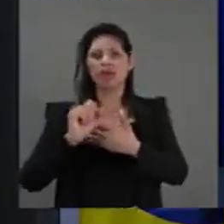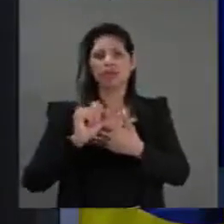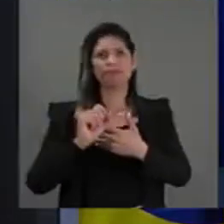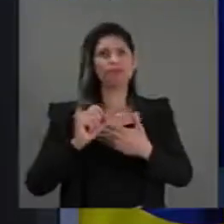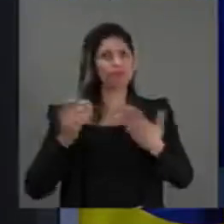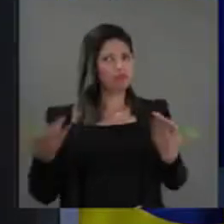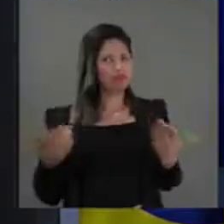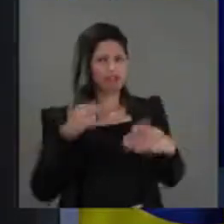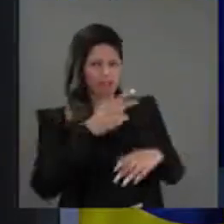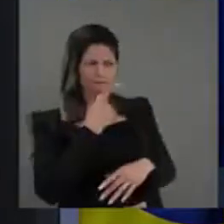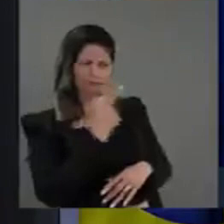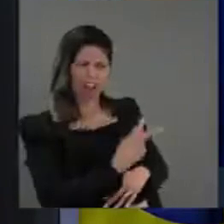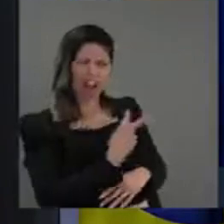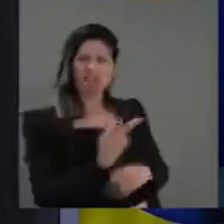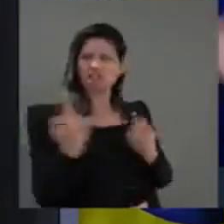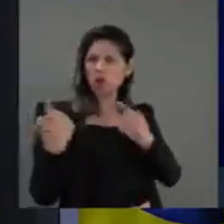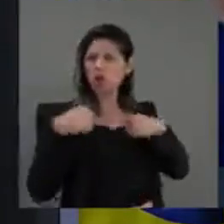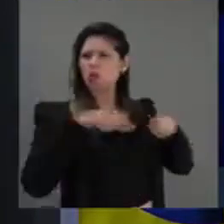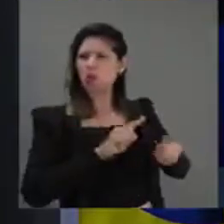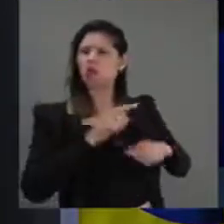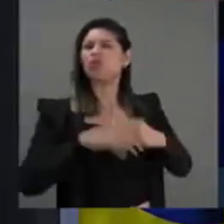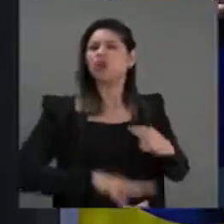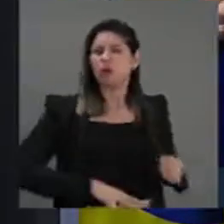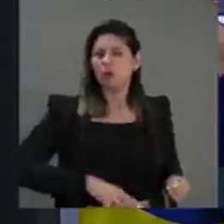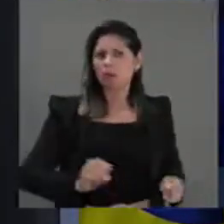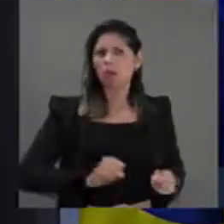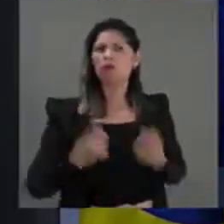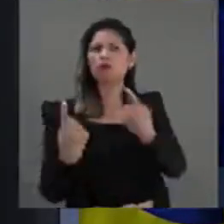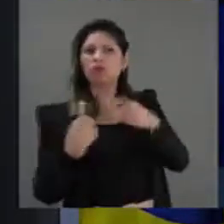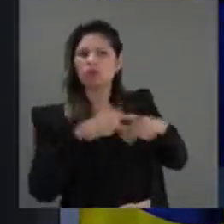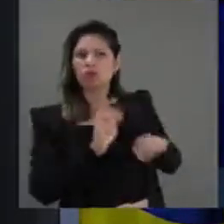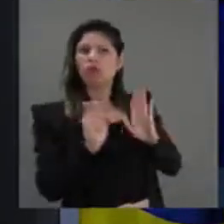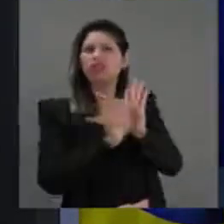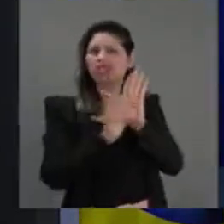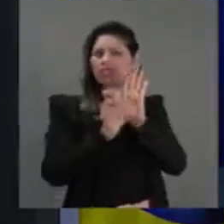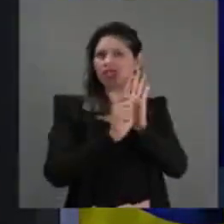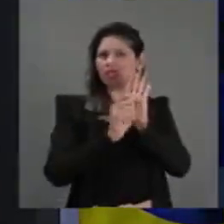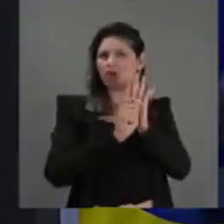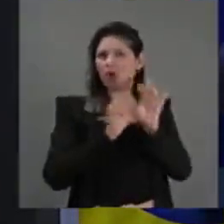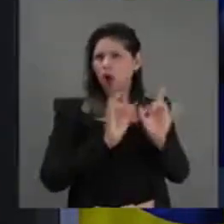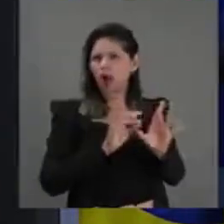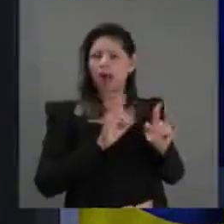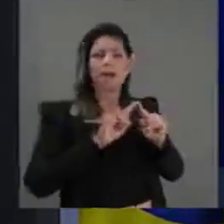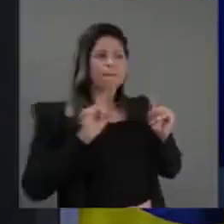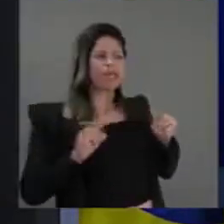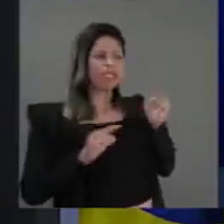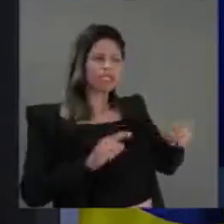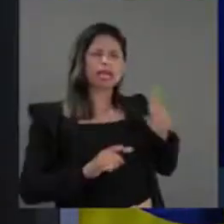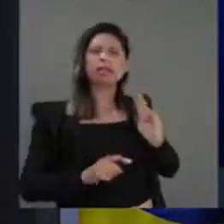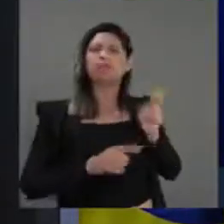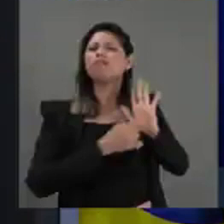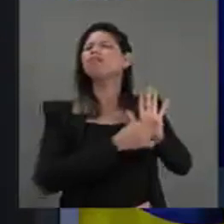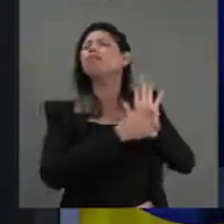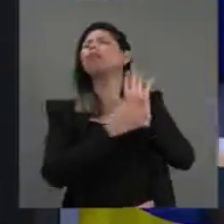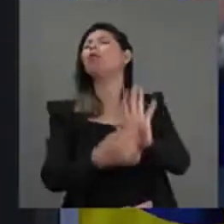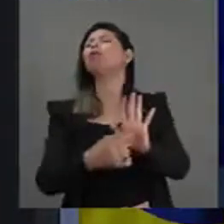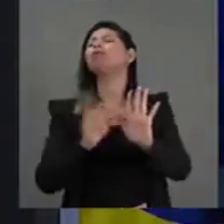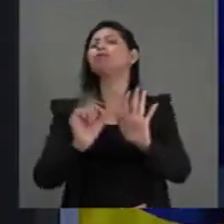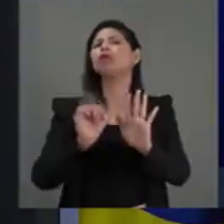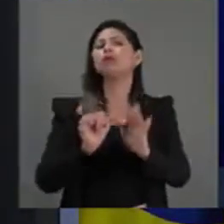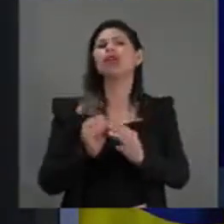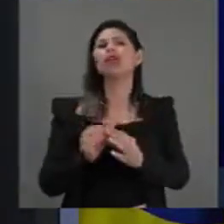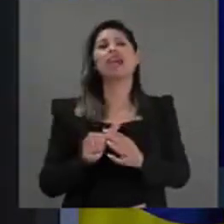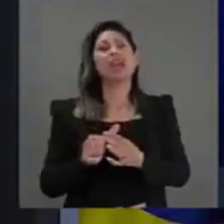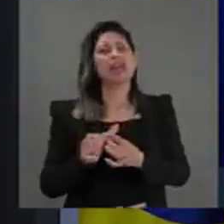contra o aborto, que era contra as drogas, mas o governo dá sinais e pratica exatamente